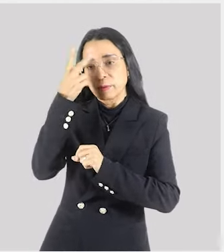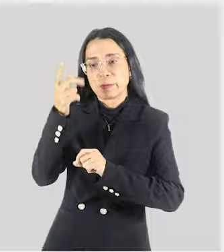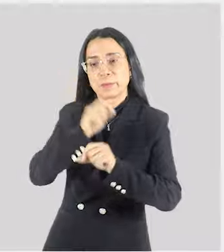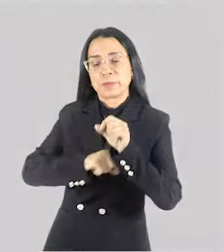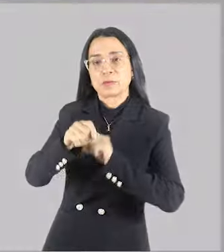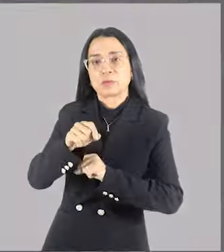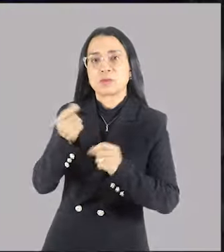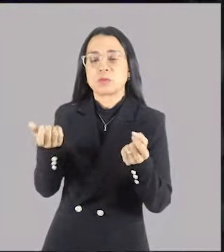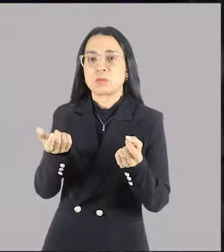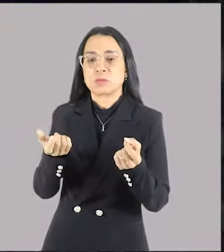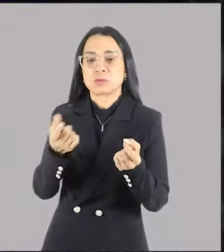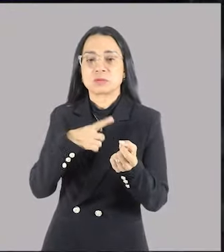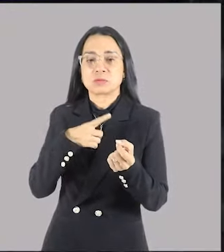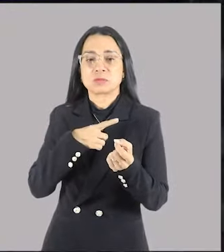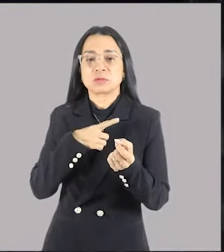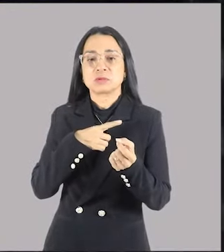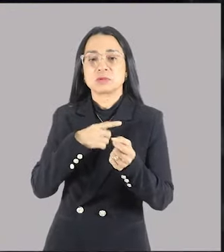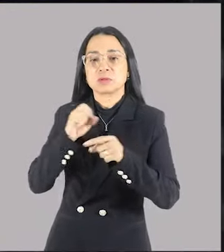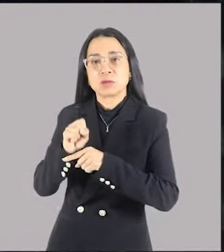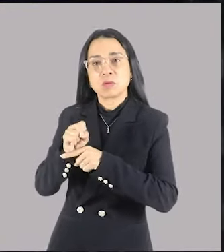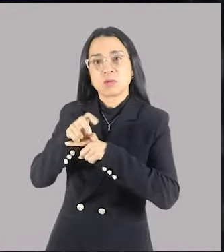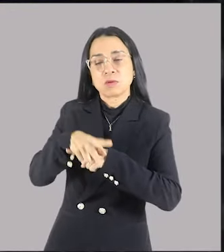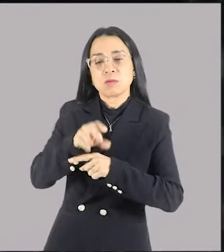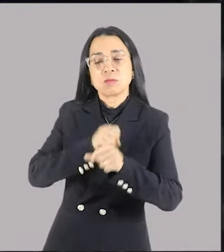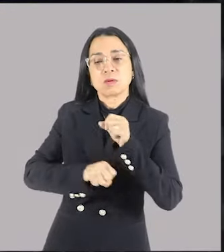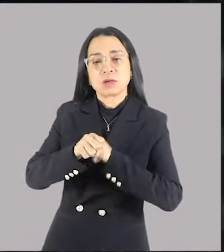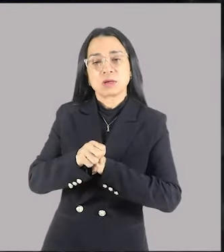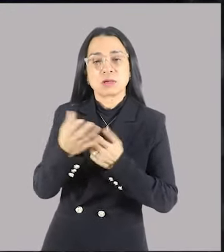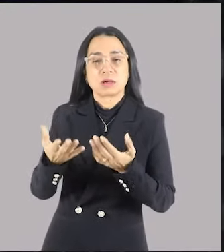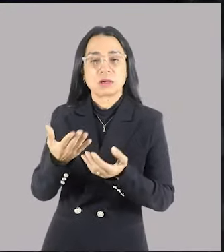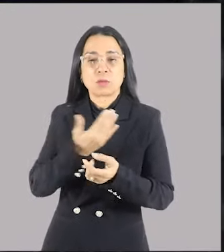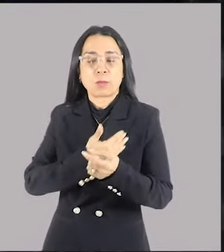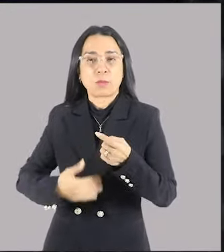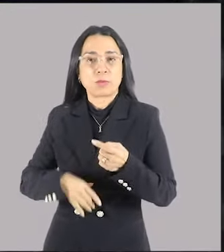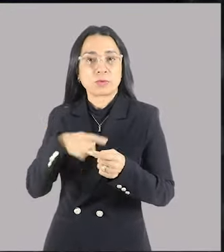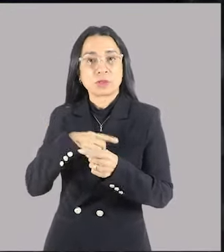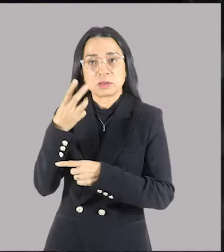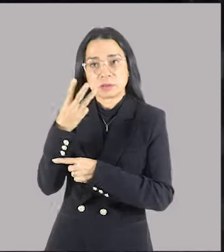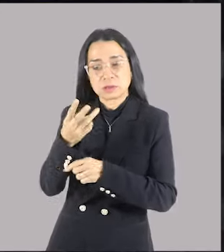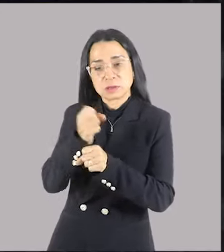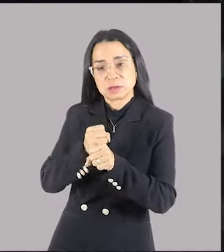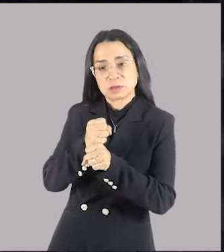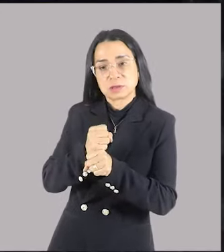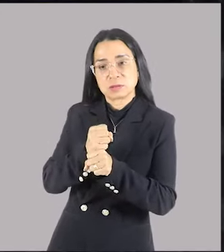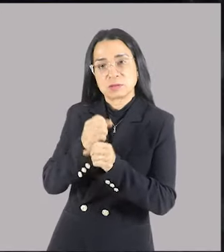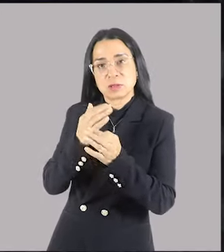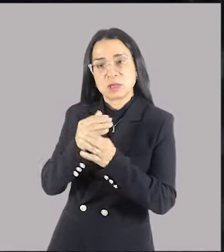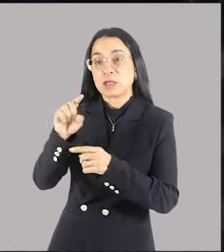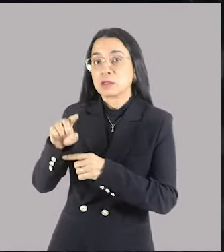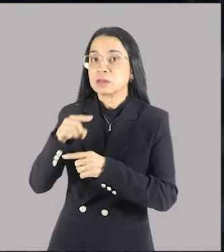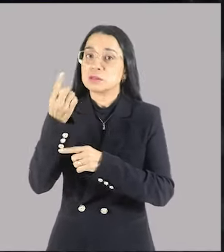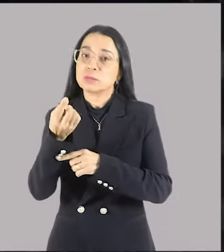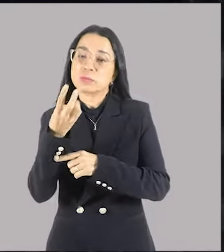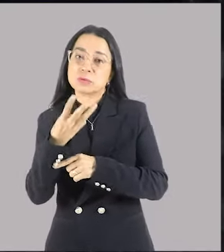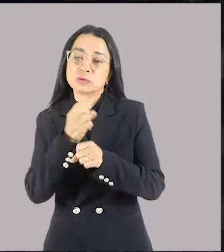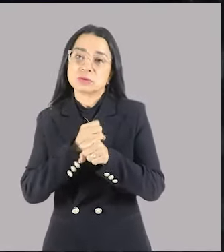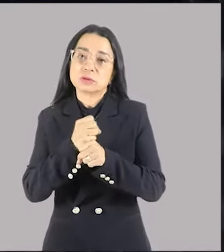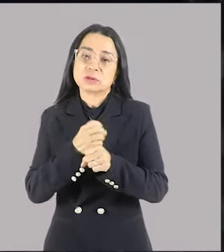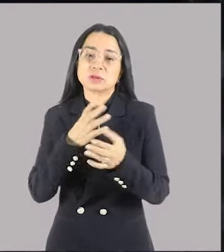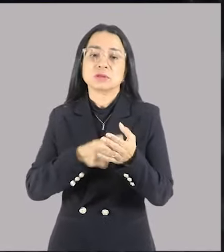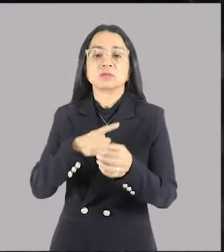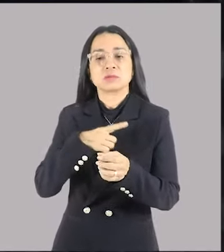cargo público e com 3 anos tá servidores de cargo público que ultrapassam 3 anos de exercício